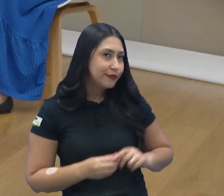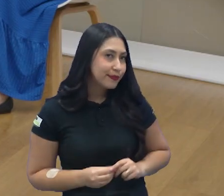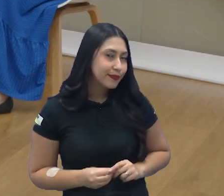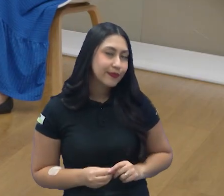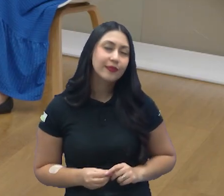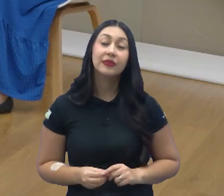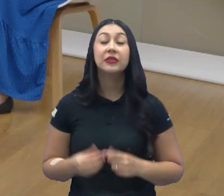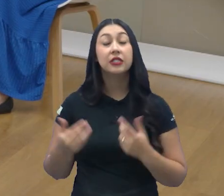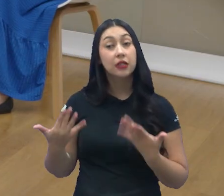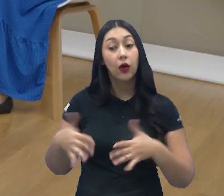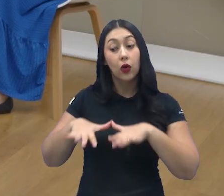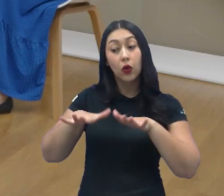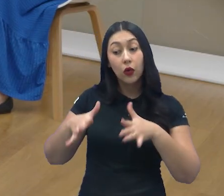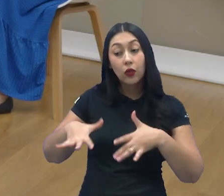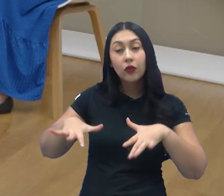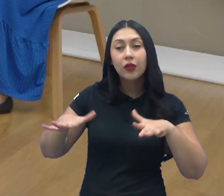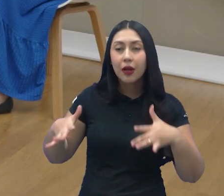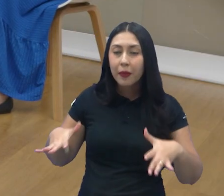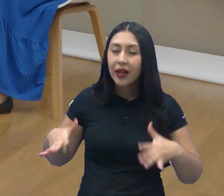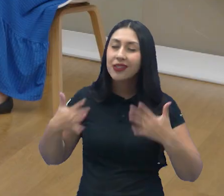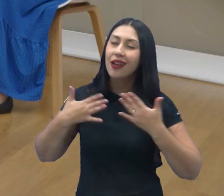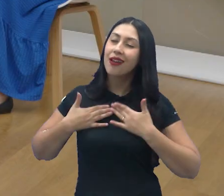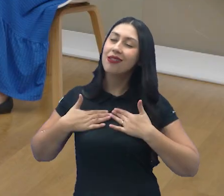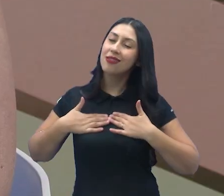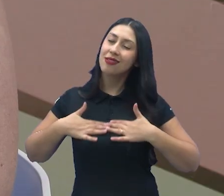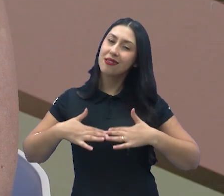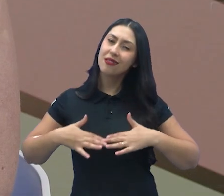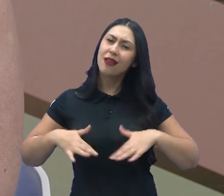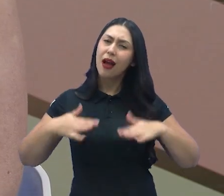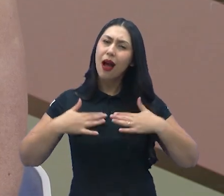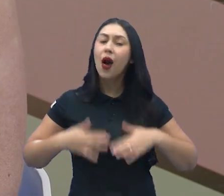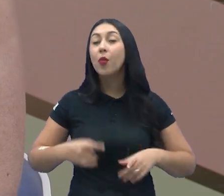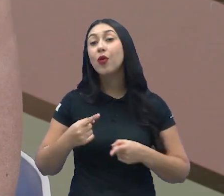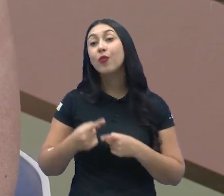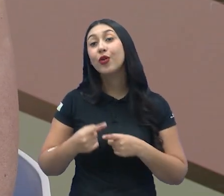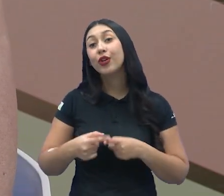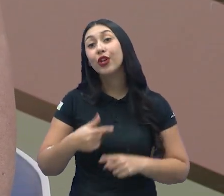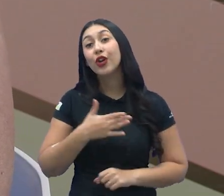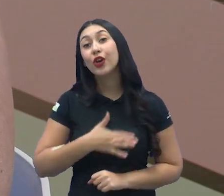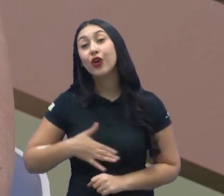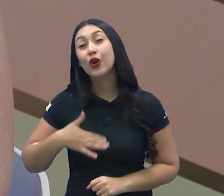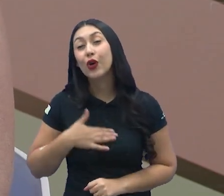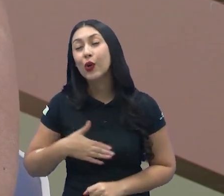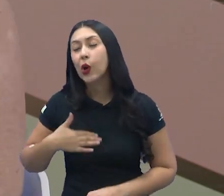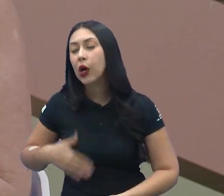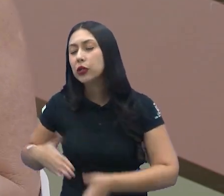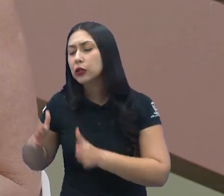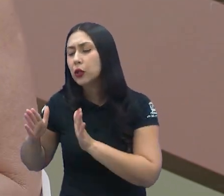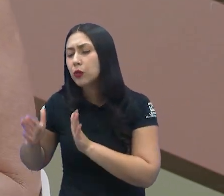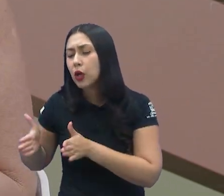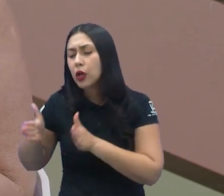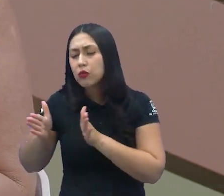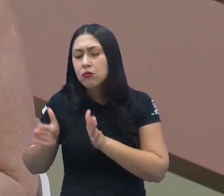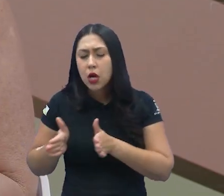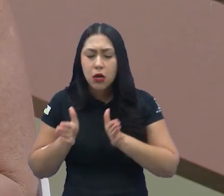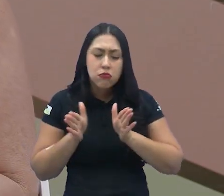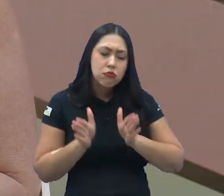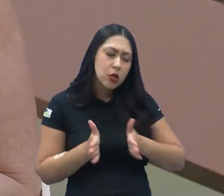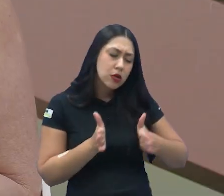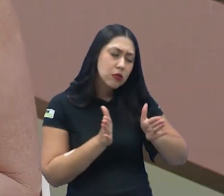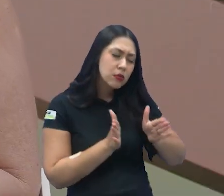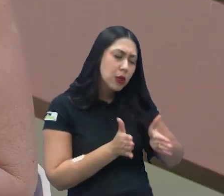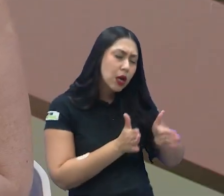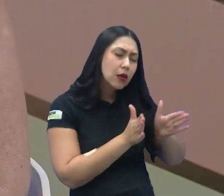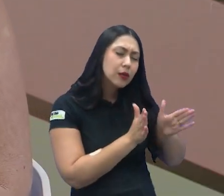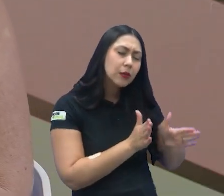o fleumático, ele tem essa tranquilidade, porque ele gosta de viver os processos. Ele gosta de viver os ritmos,